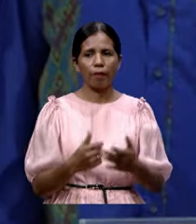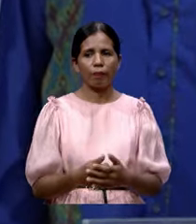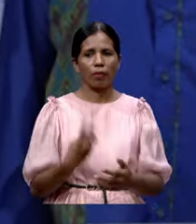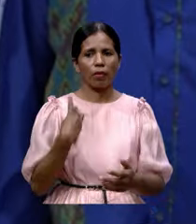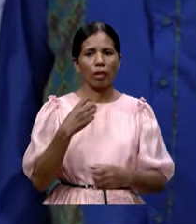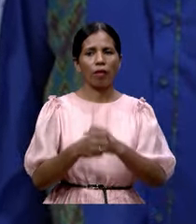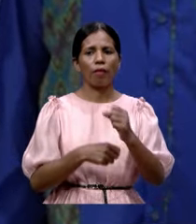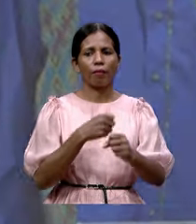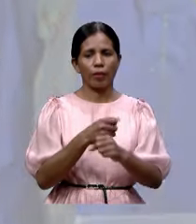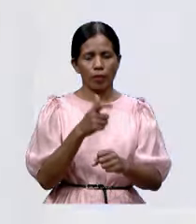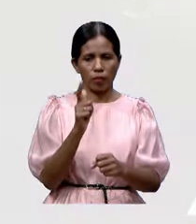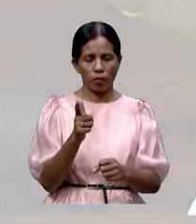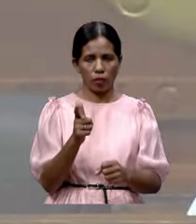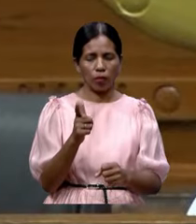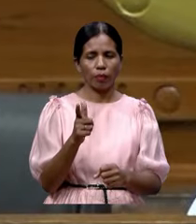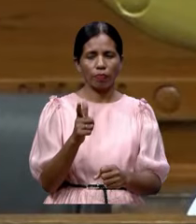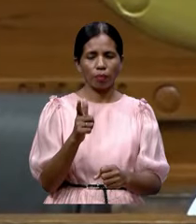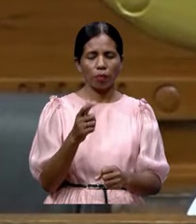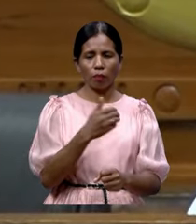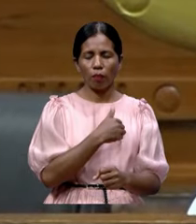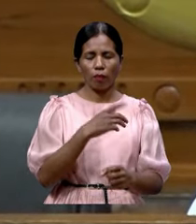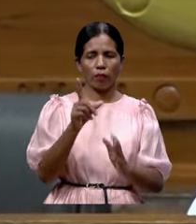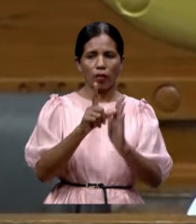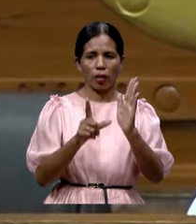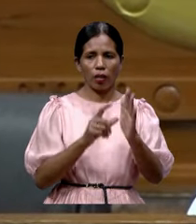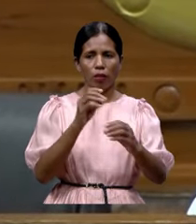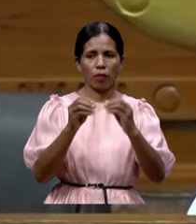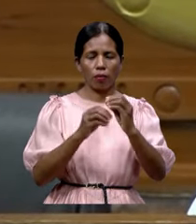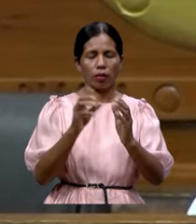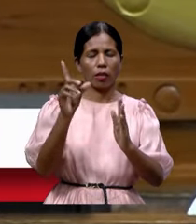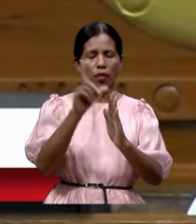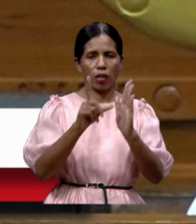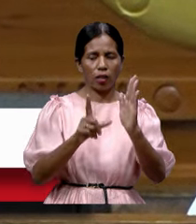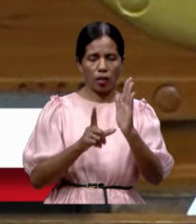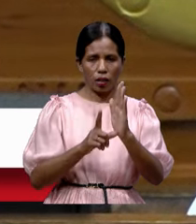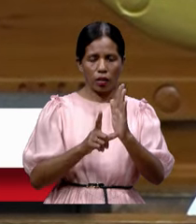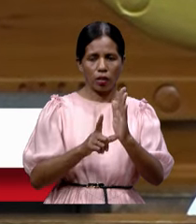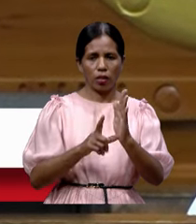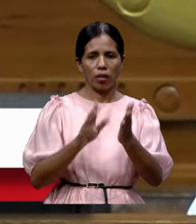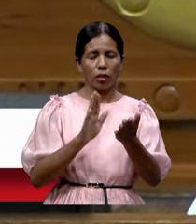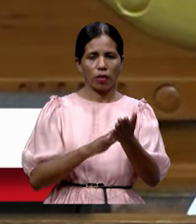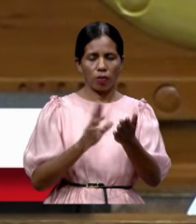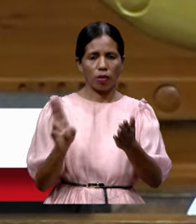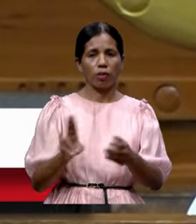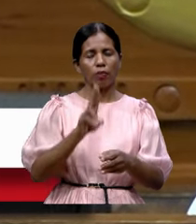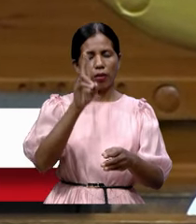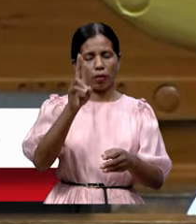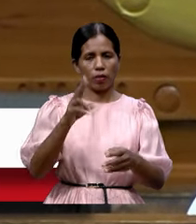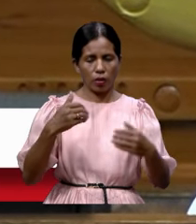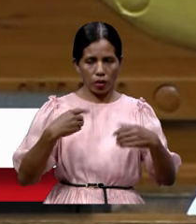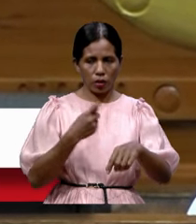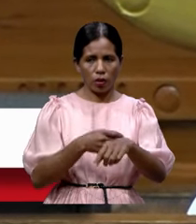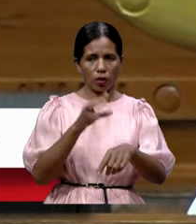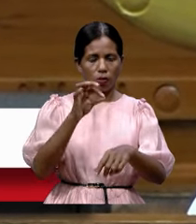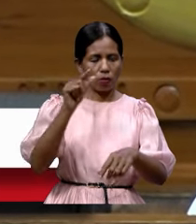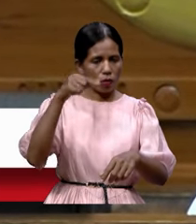anos recém, se dá o que a lei da Conabá, lei de ensino superior. Também é que e a mandato no governo, nesse